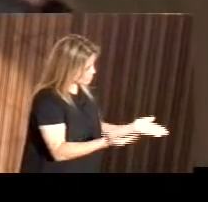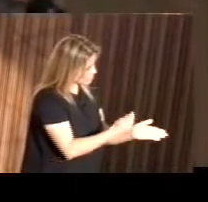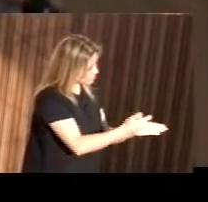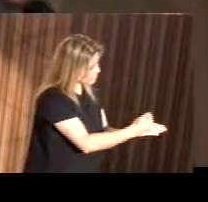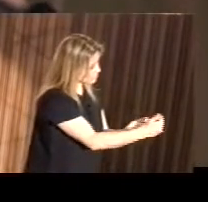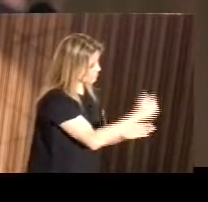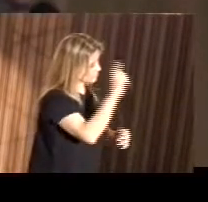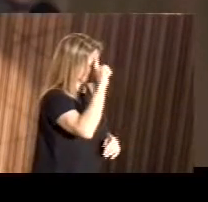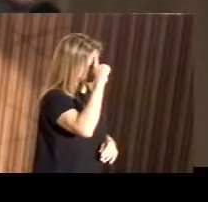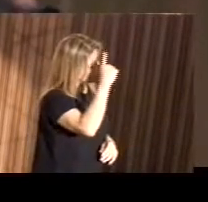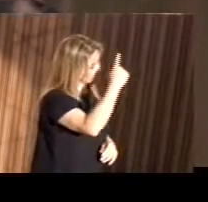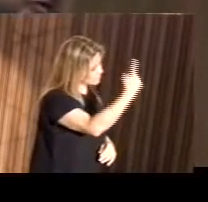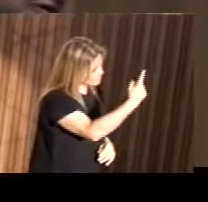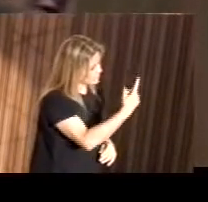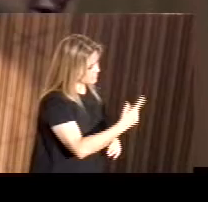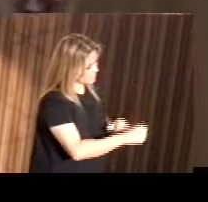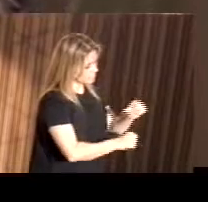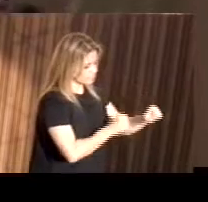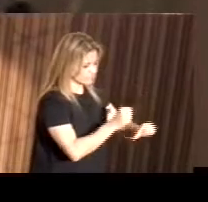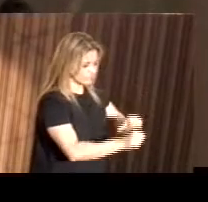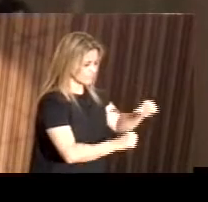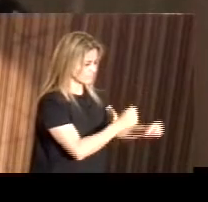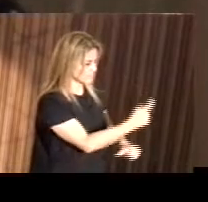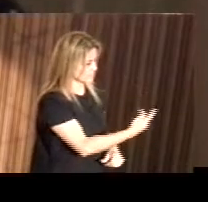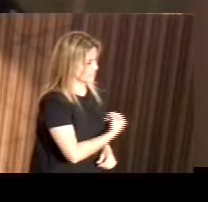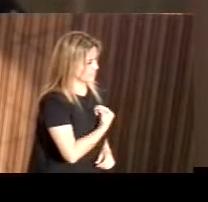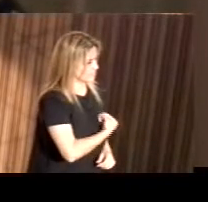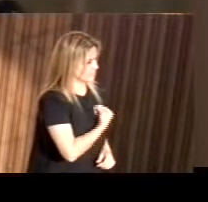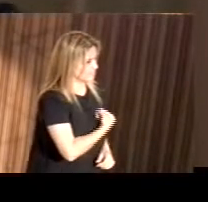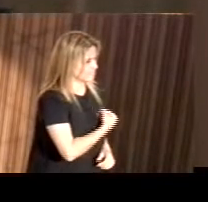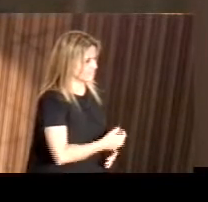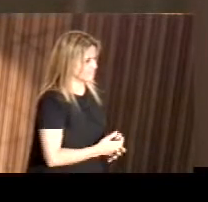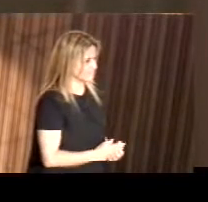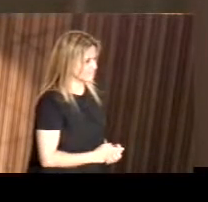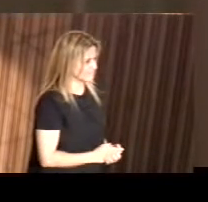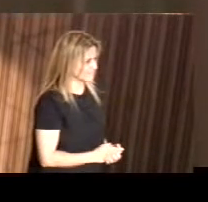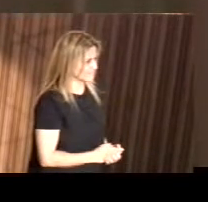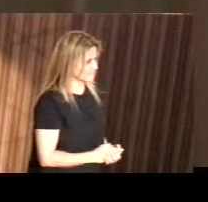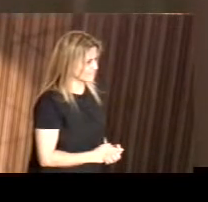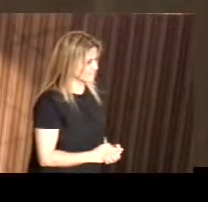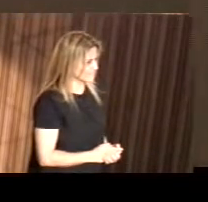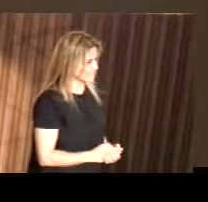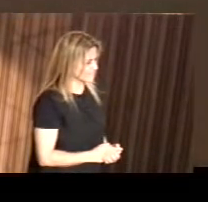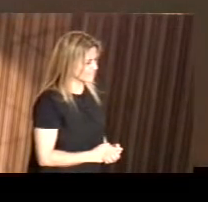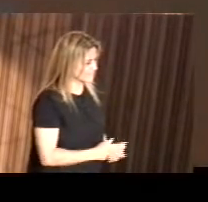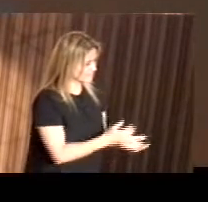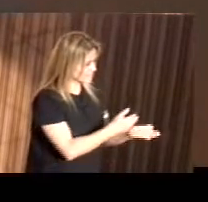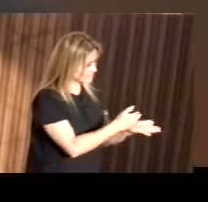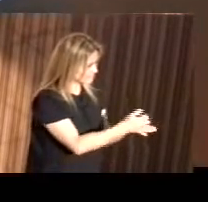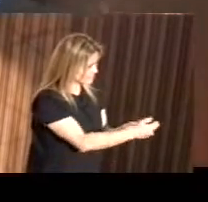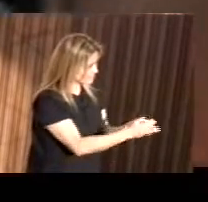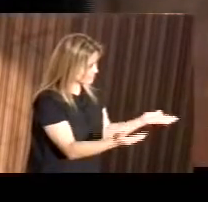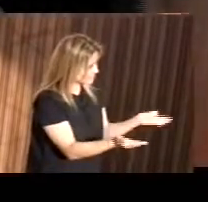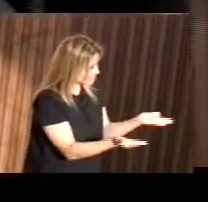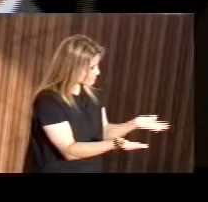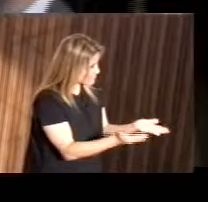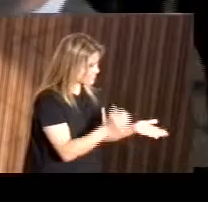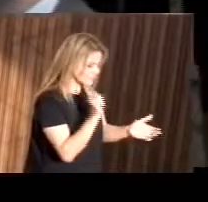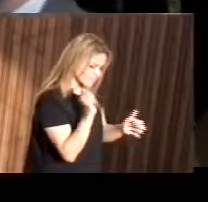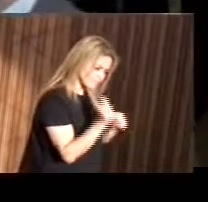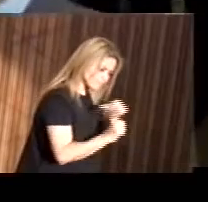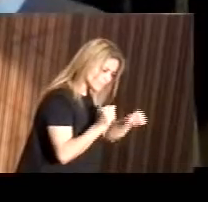o dia da virada na tua vida. É isso que a gente vai querer marcar. O dia da virada começou hoje. O dia da